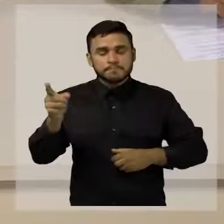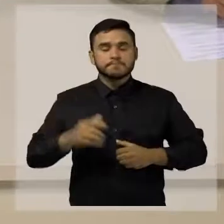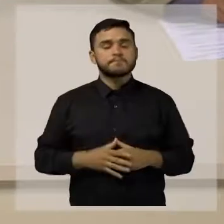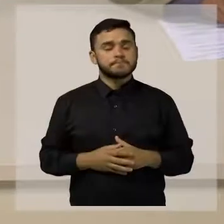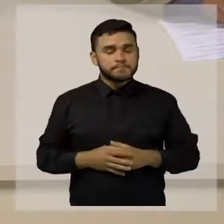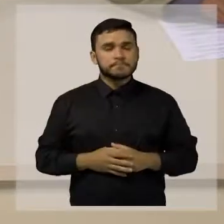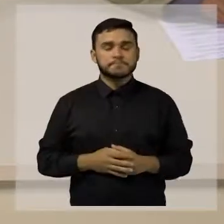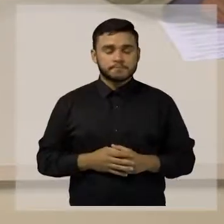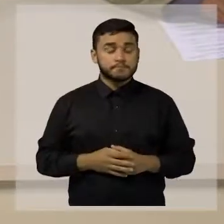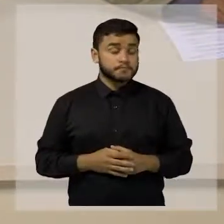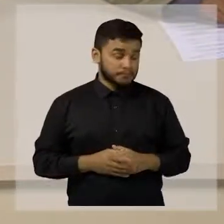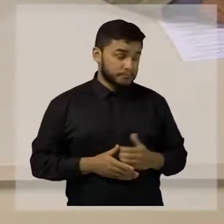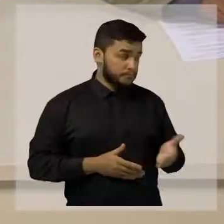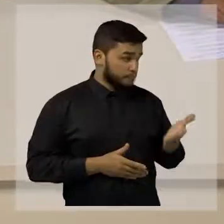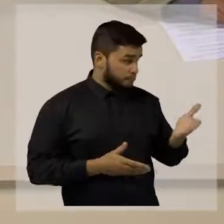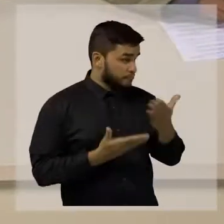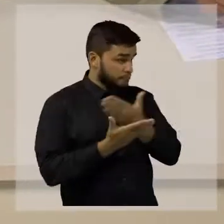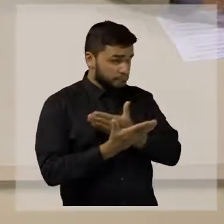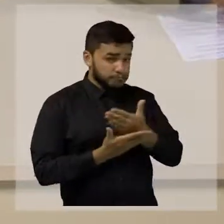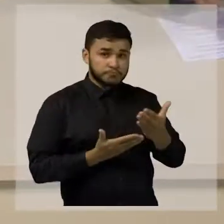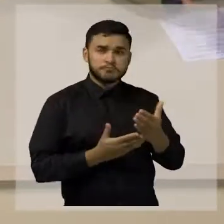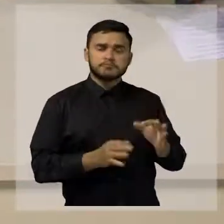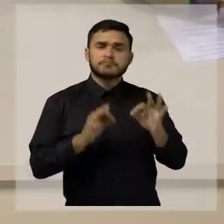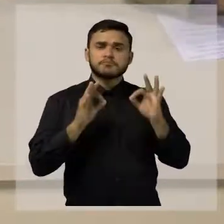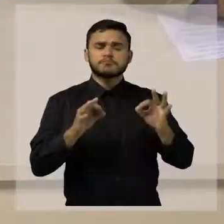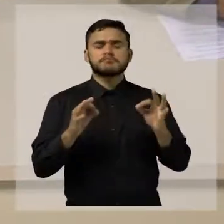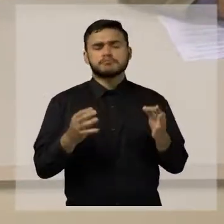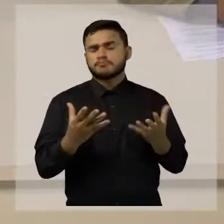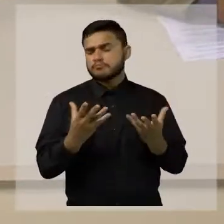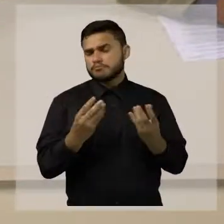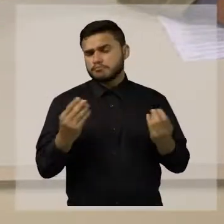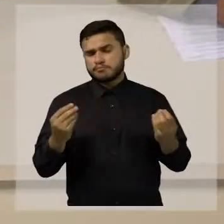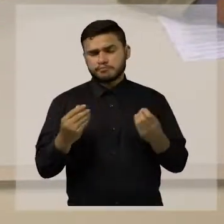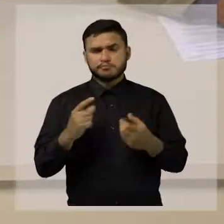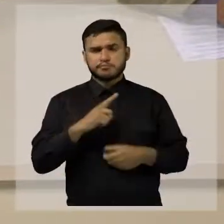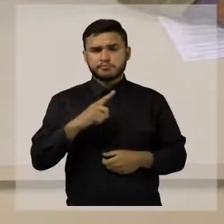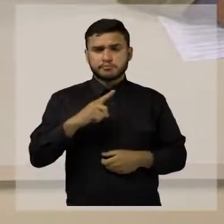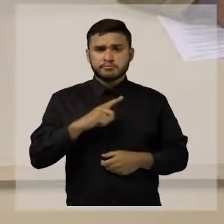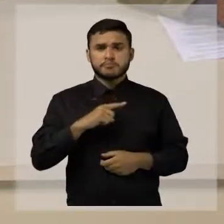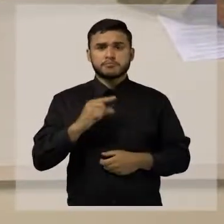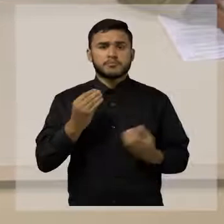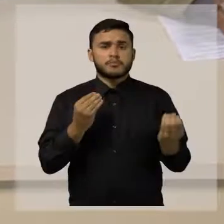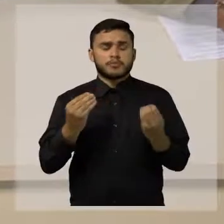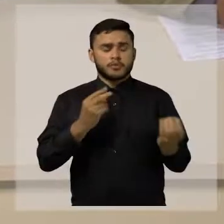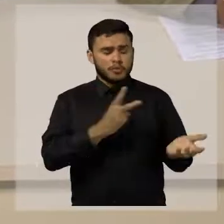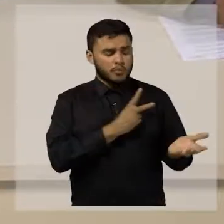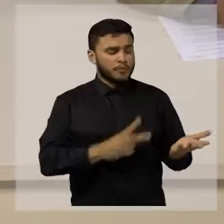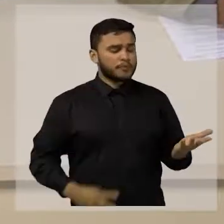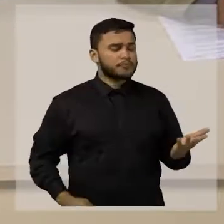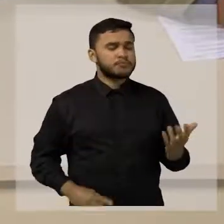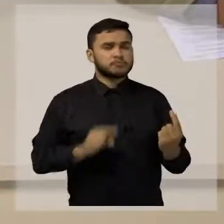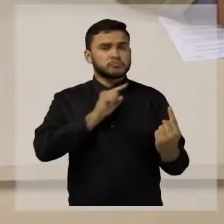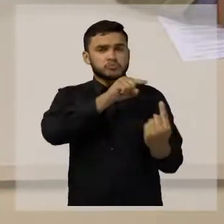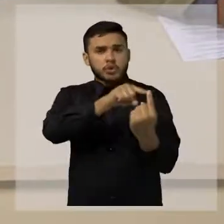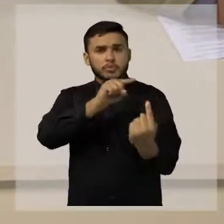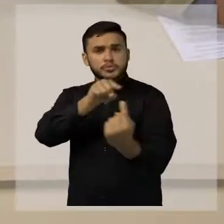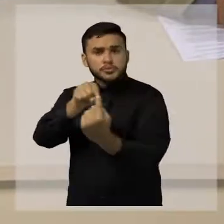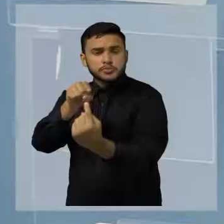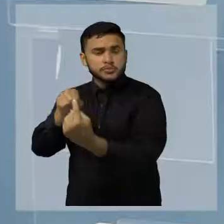Inicialmente, gostaria de abordar o aspecto das várias frentes da atuação do parlamentar. O parlamentar tem as